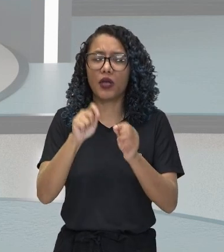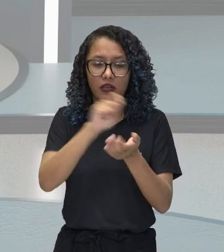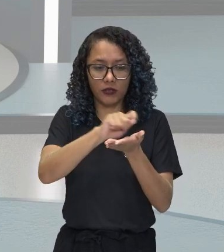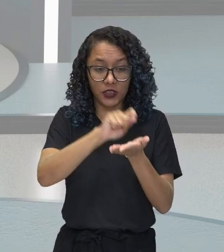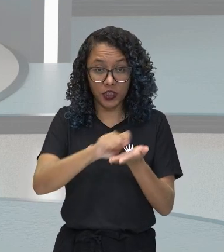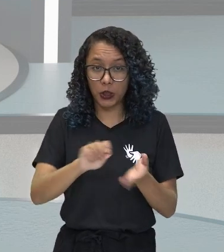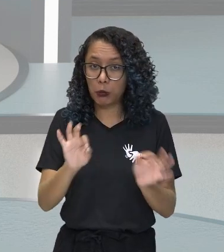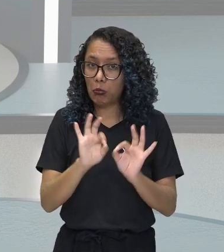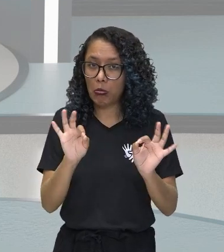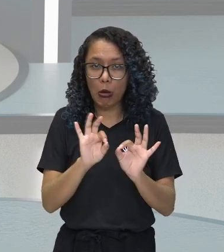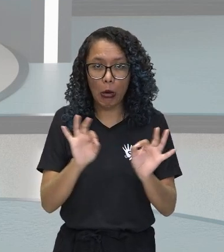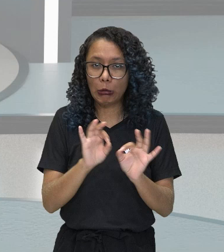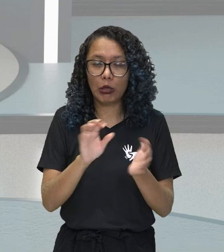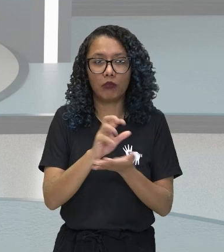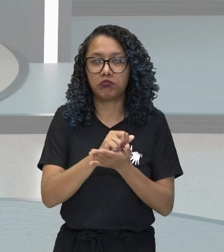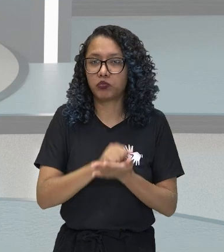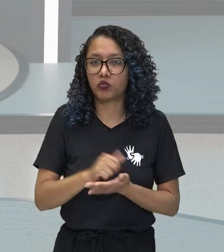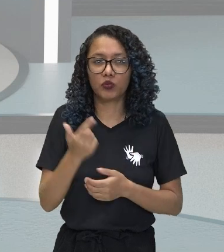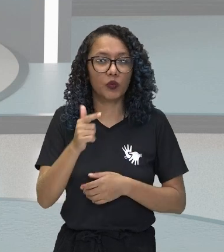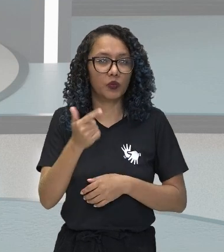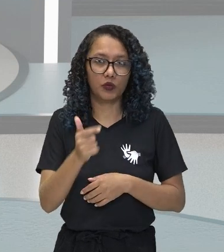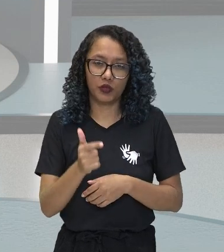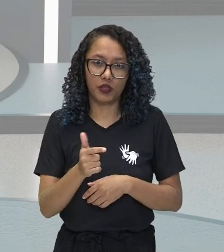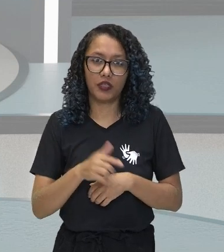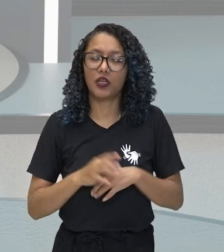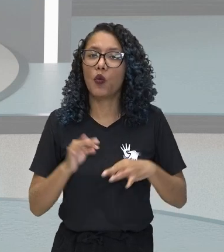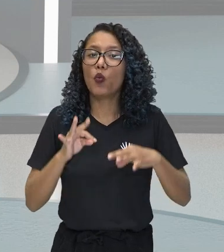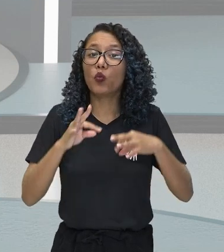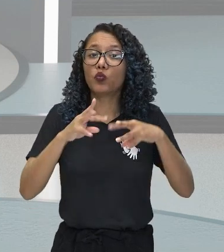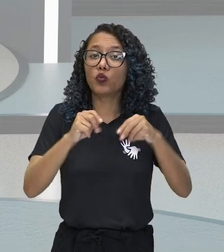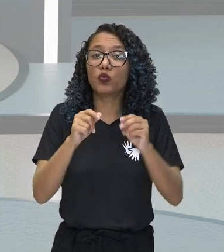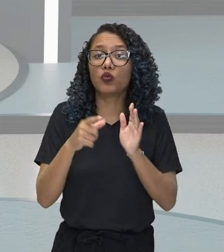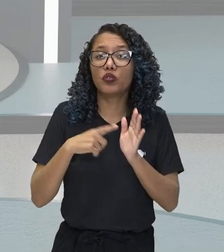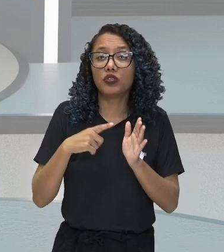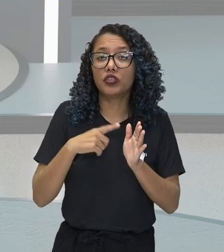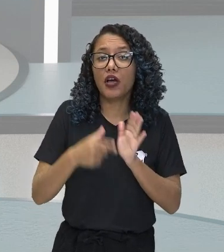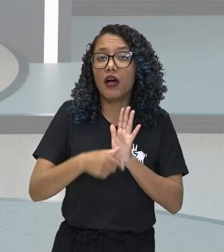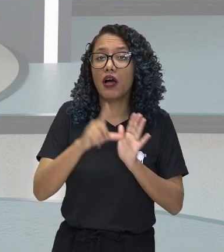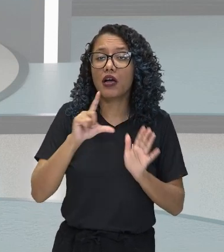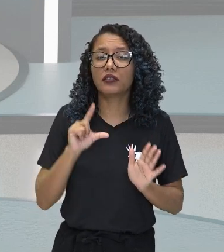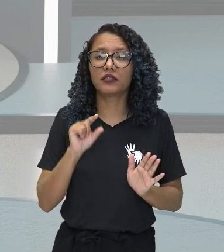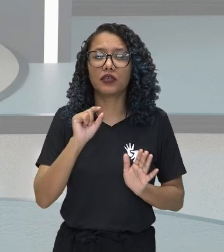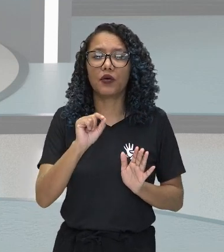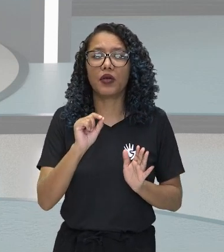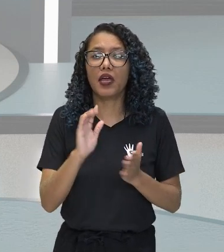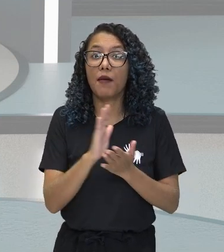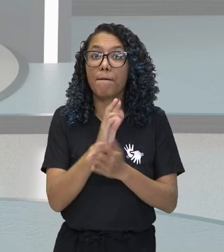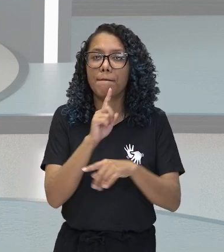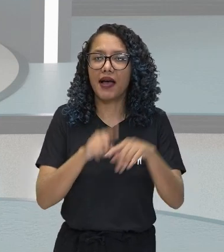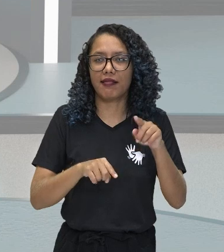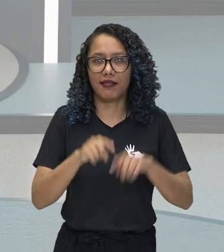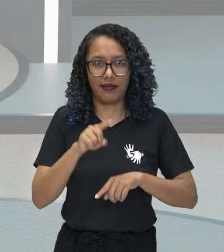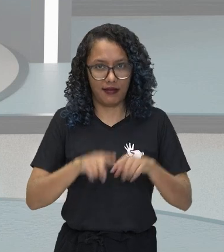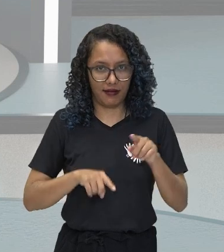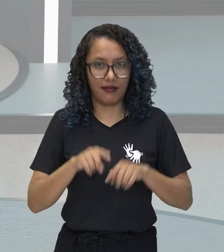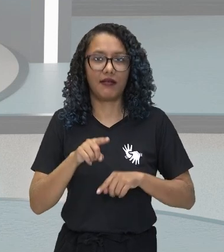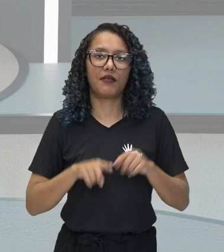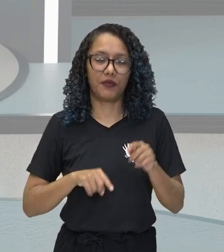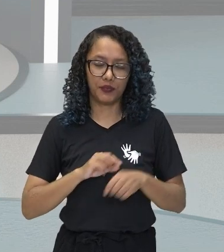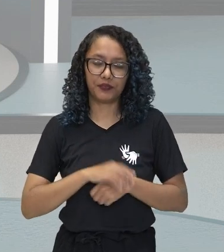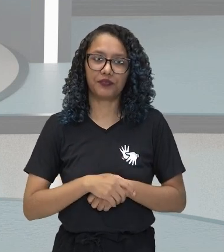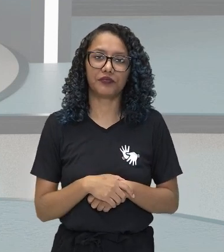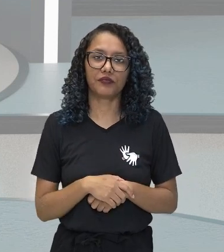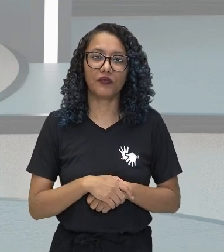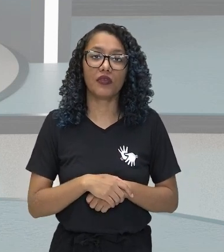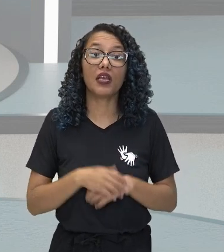aconteceu naquele momento. Então, todos os registros que a gente tem são elementos que foram encontrados, Então, o fazer